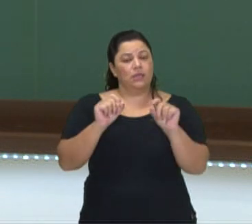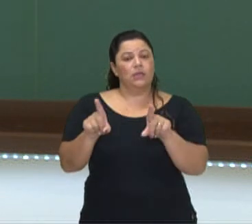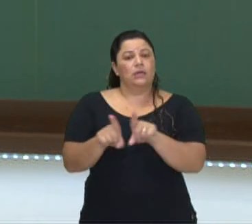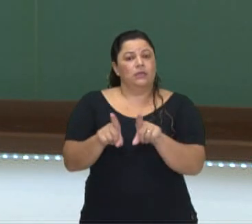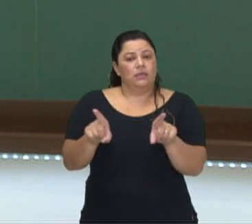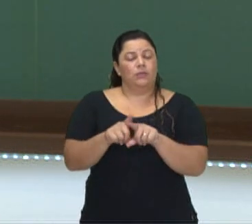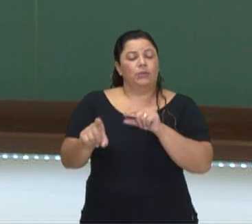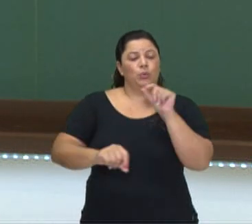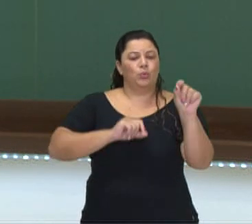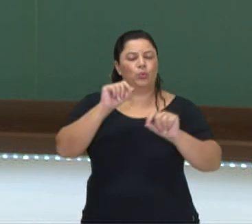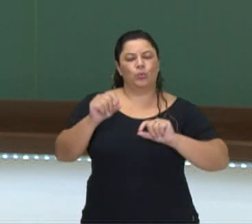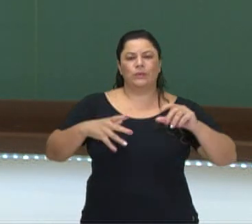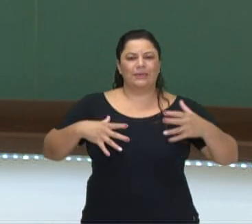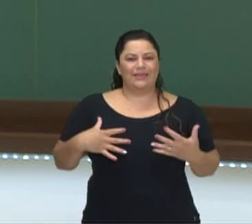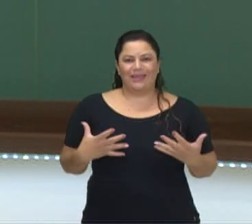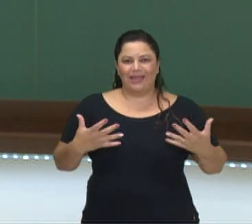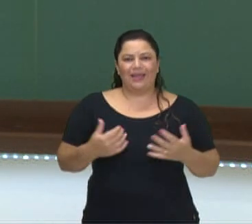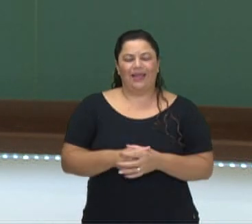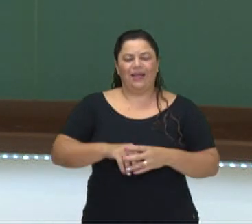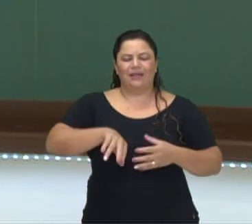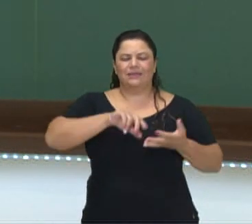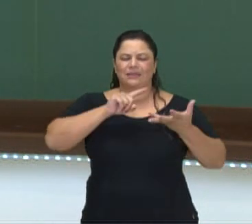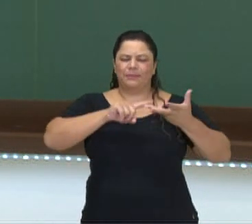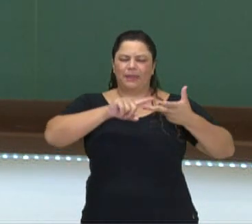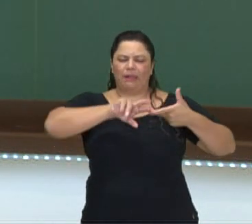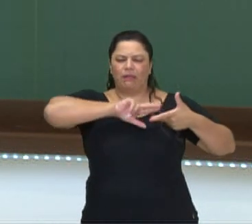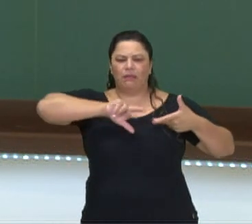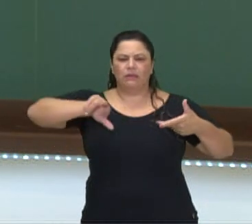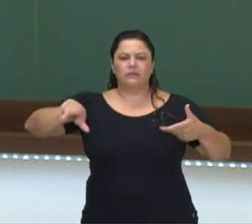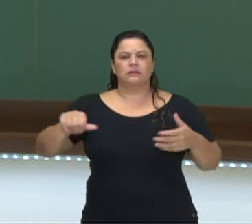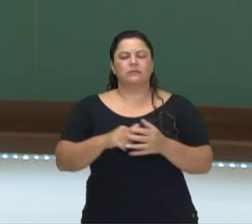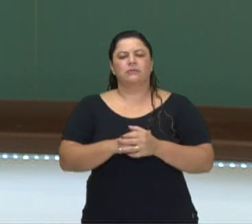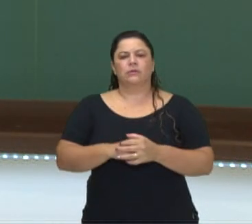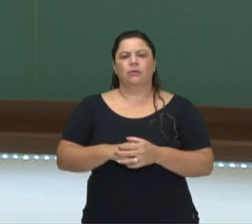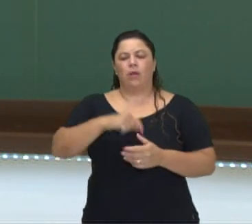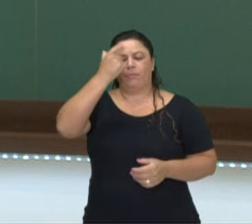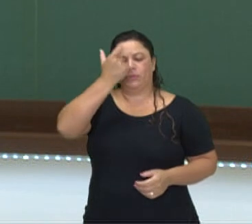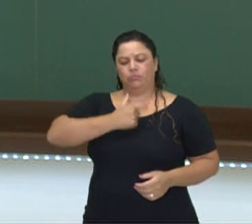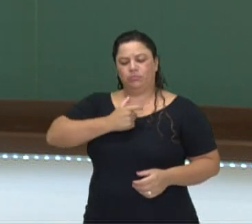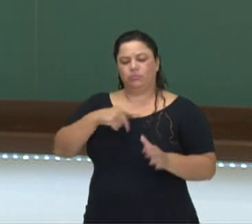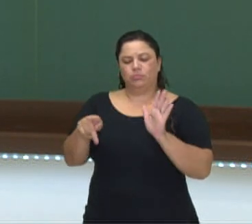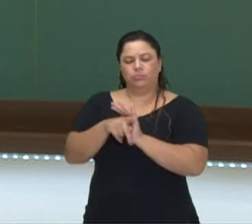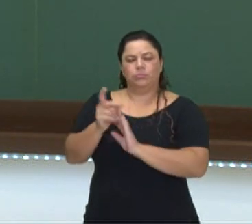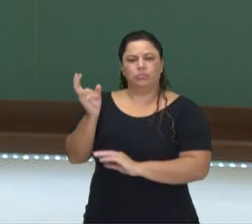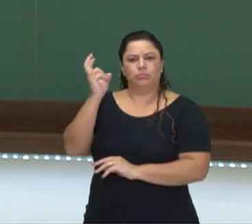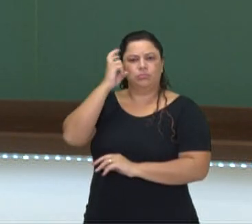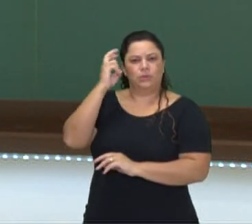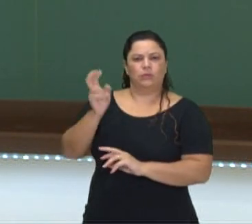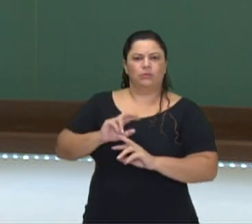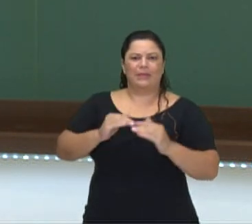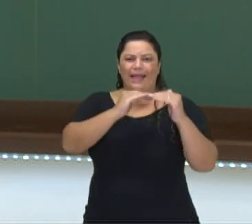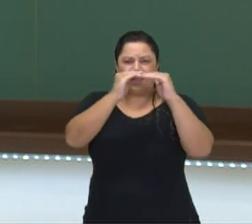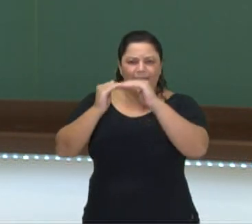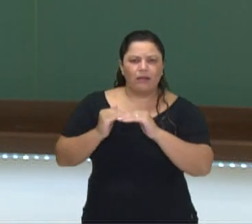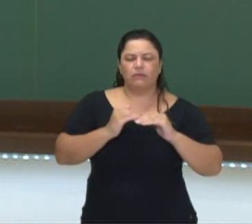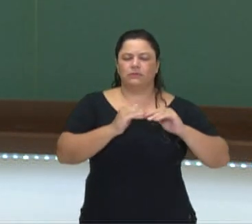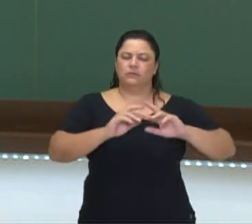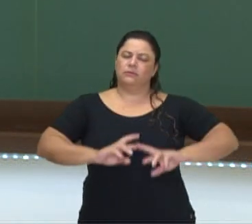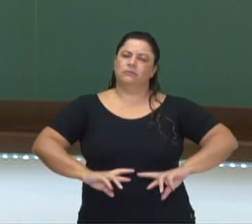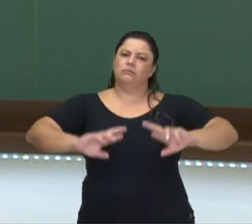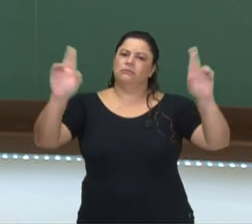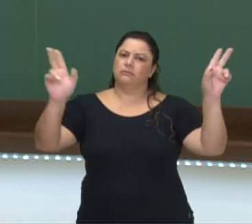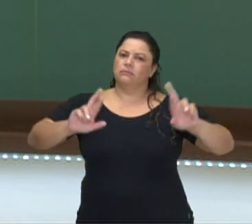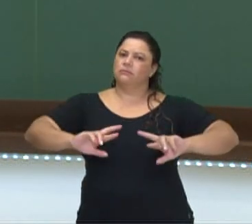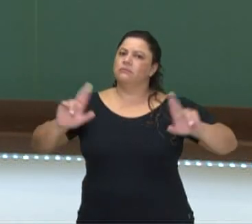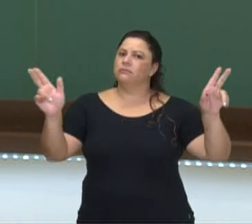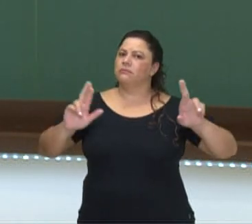é essa diversidade e essa identidade cultural, que não é igualzinho em todo o território, que